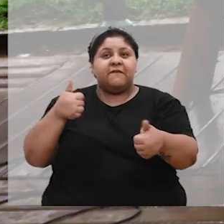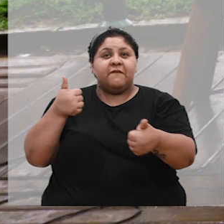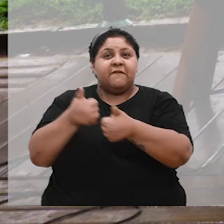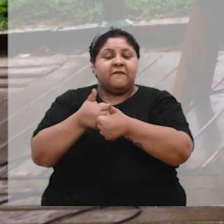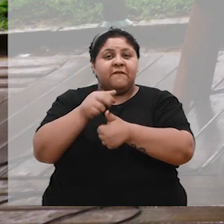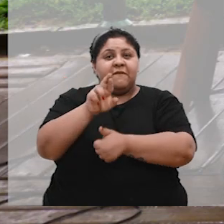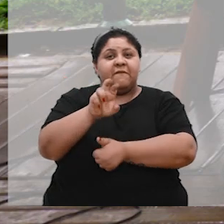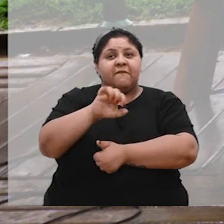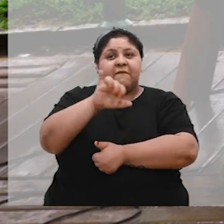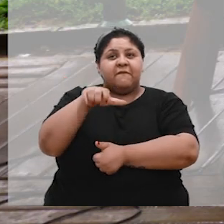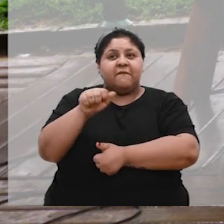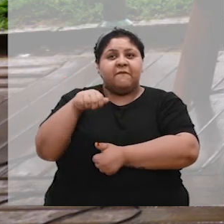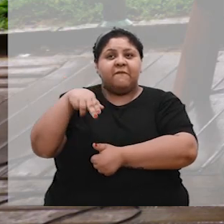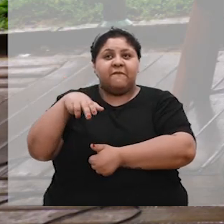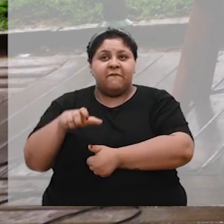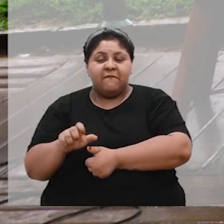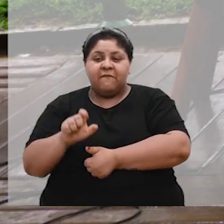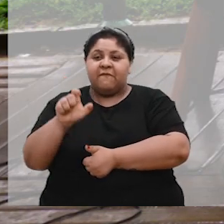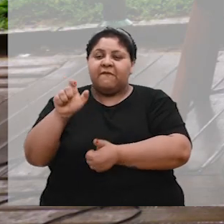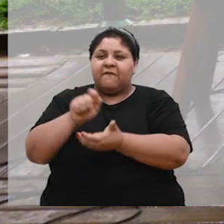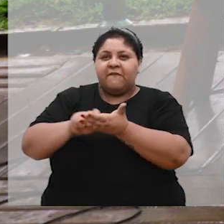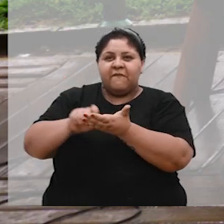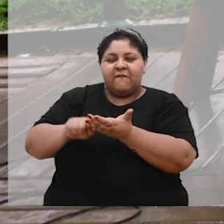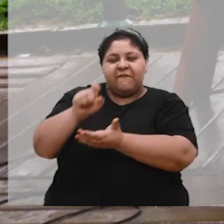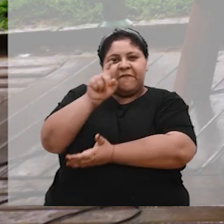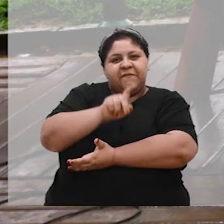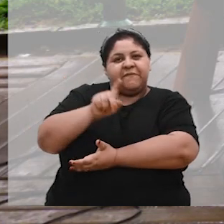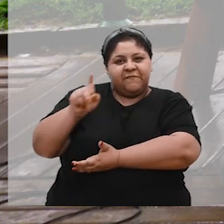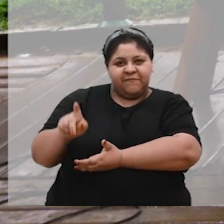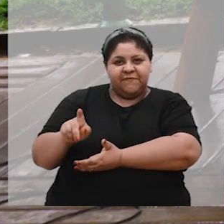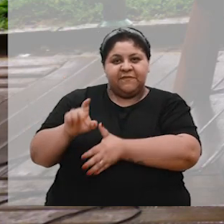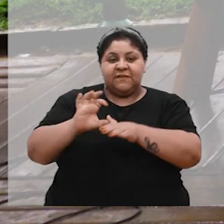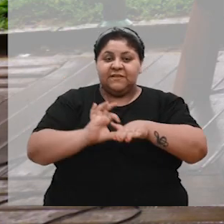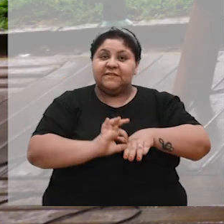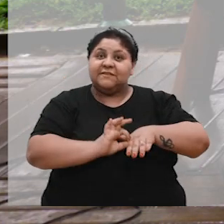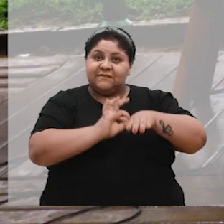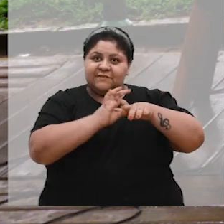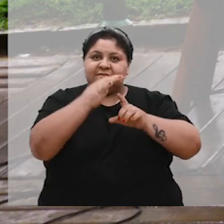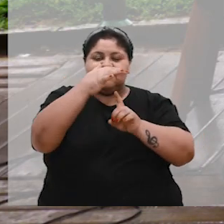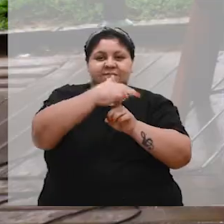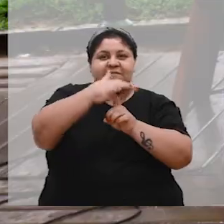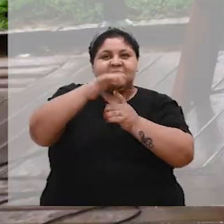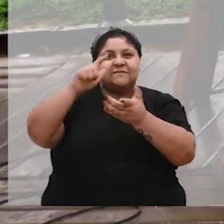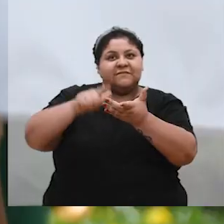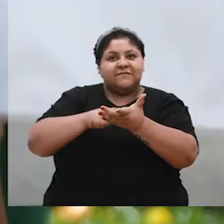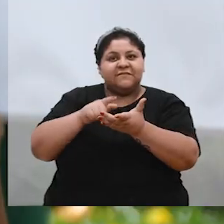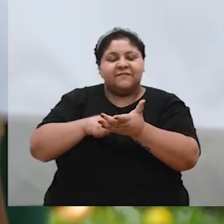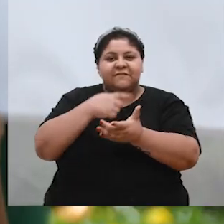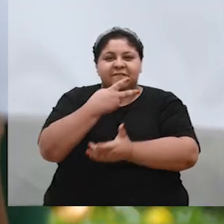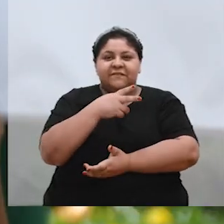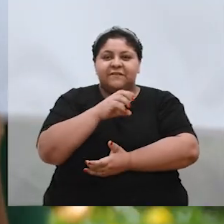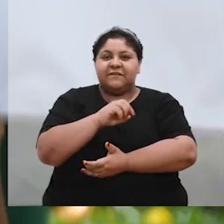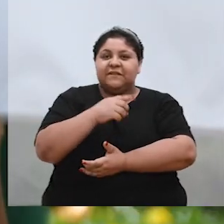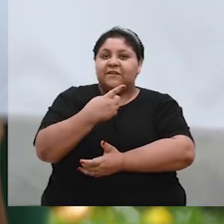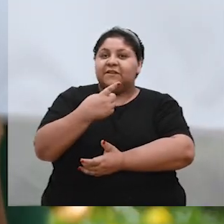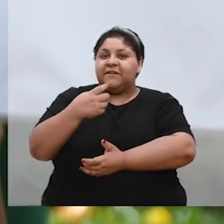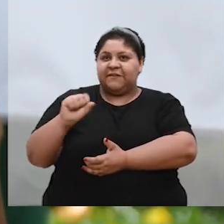conosco, Rejane Romani Reck, escritora, professora e patrona da Feira do Livro